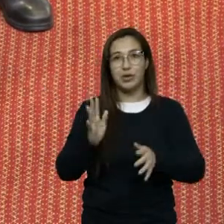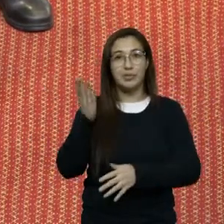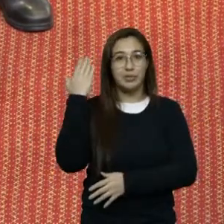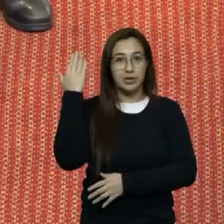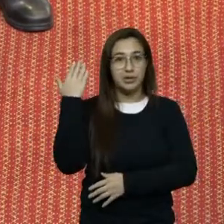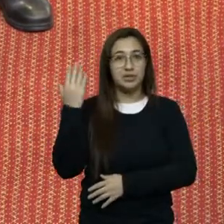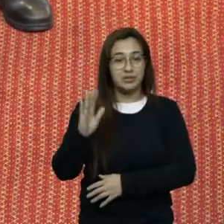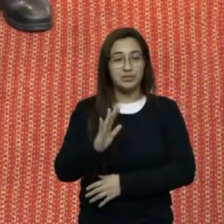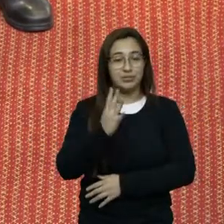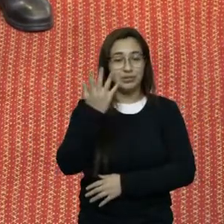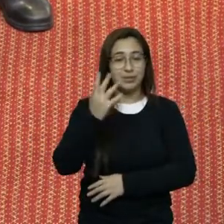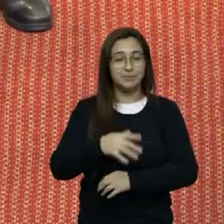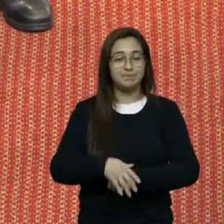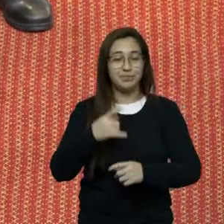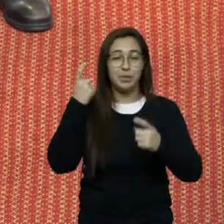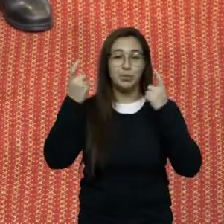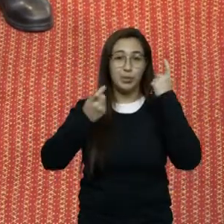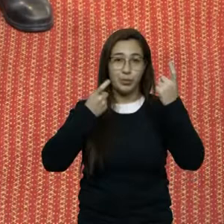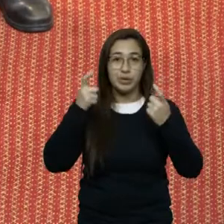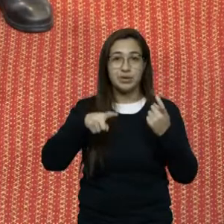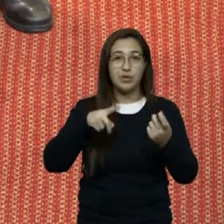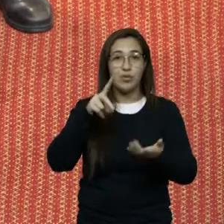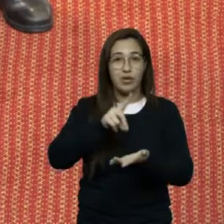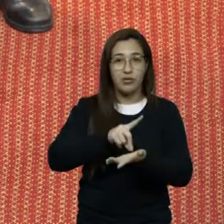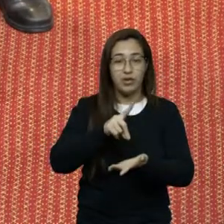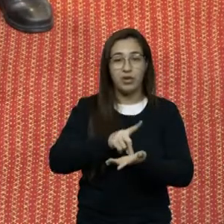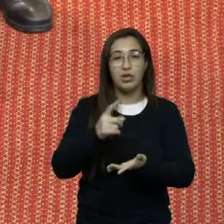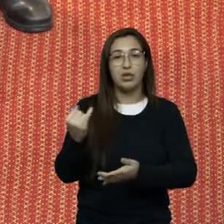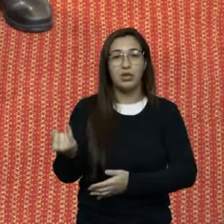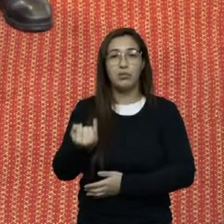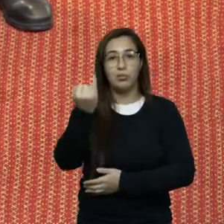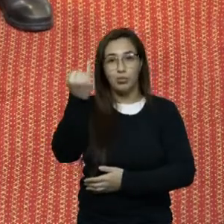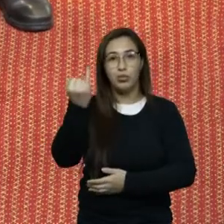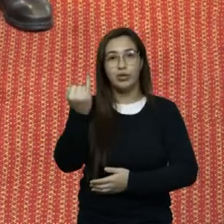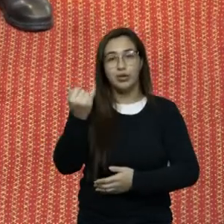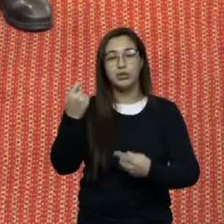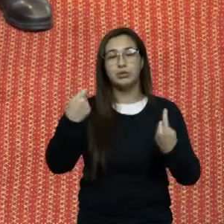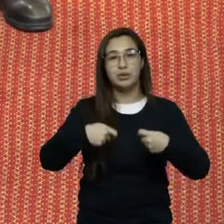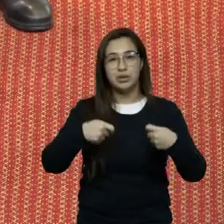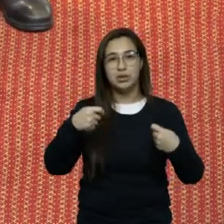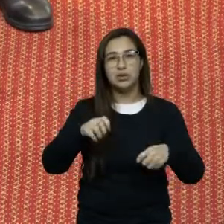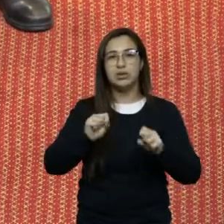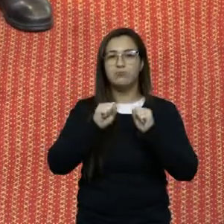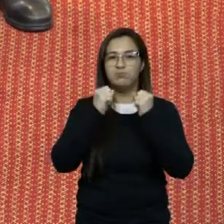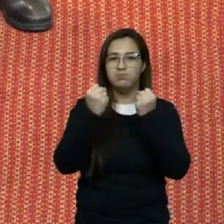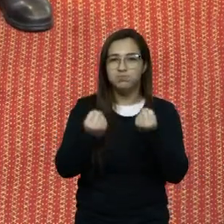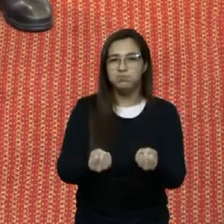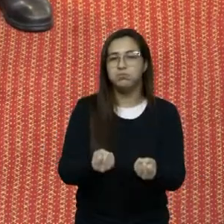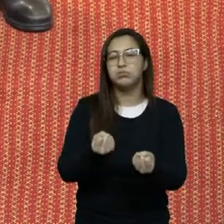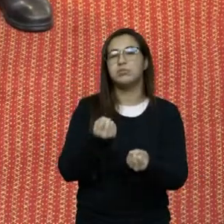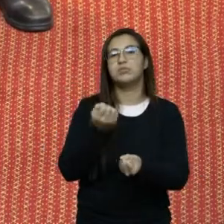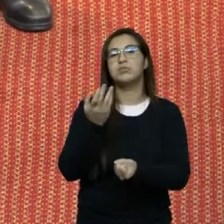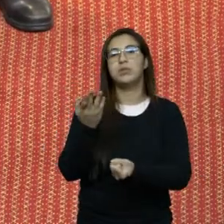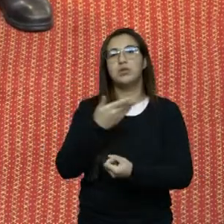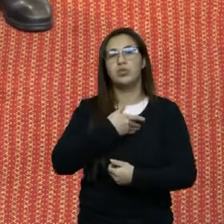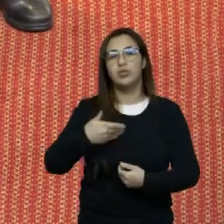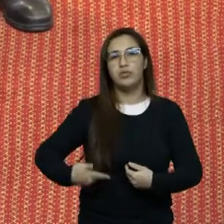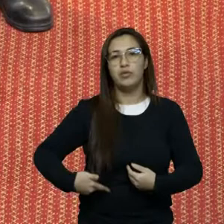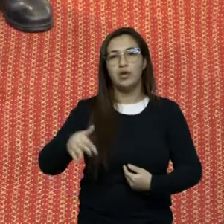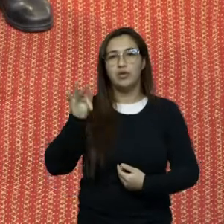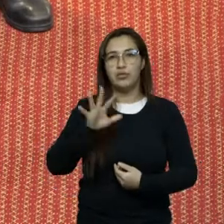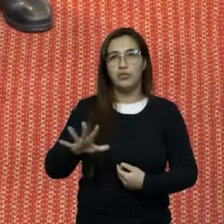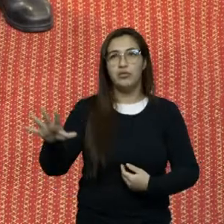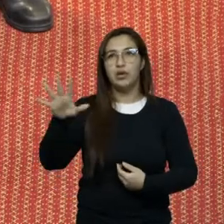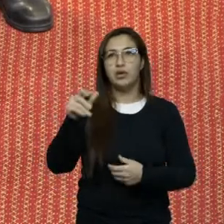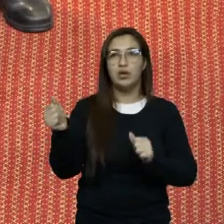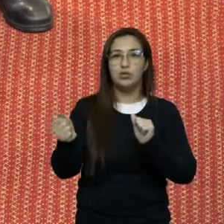preocupação realmente é é válido é importantíssimo e realmente precisamos de atitudes do estado e também o governo federal tem certeza vossa excelência vai lá